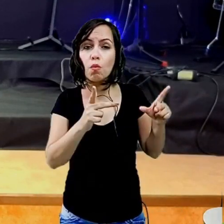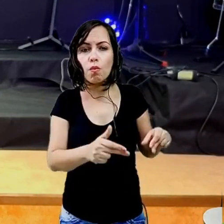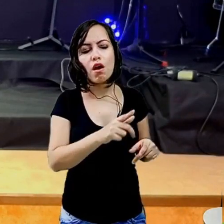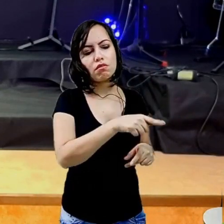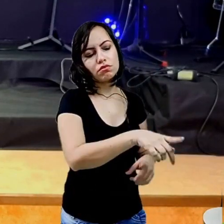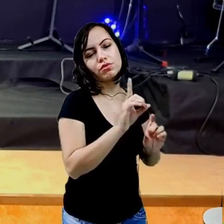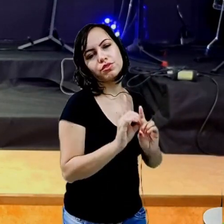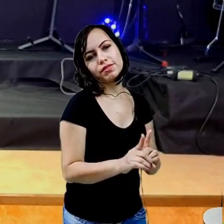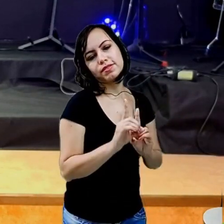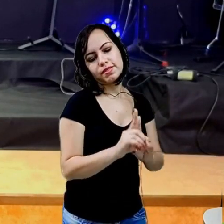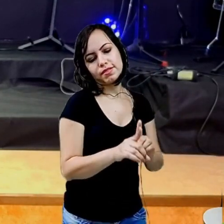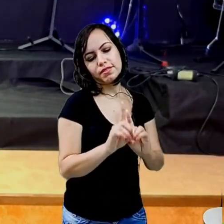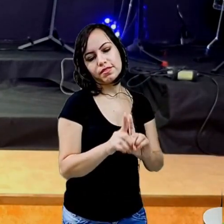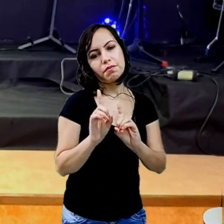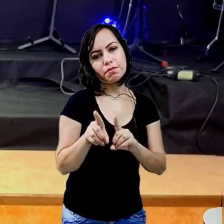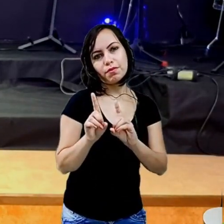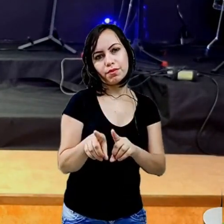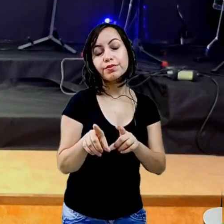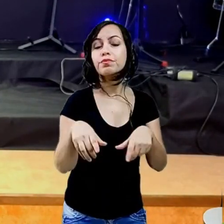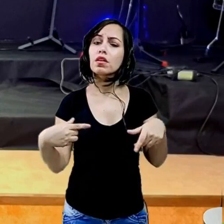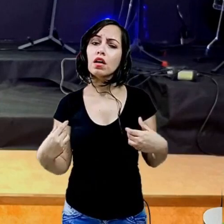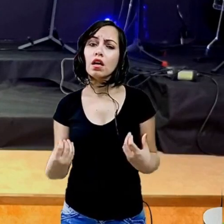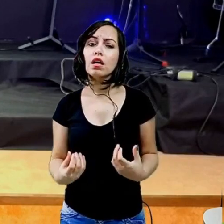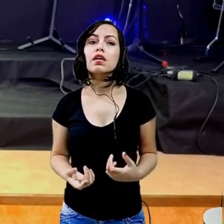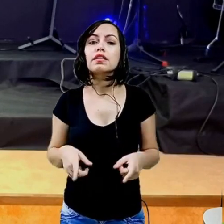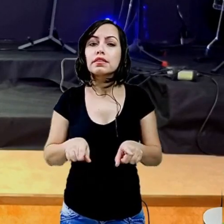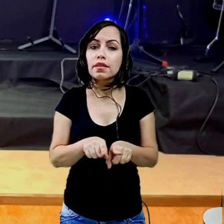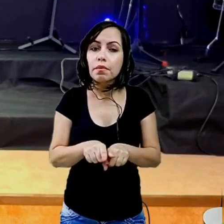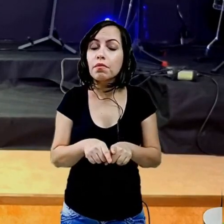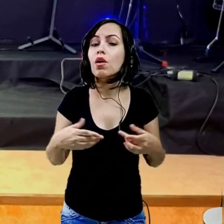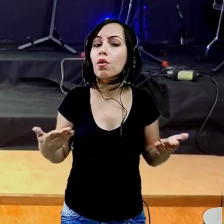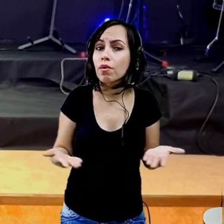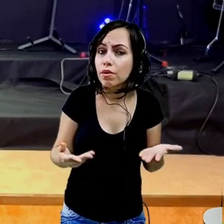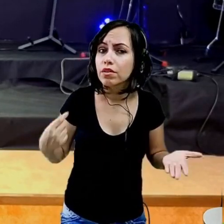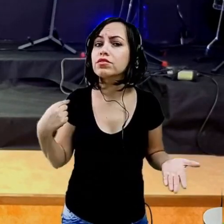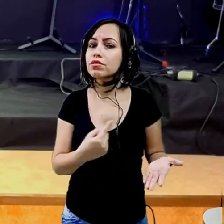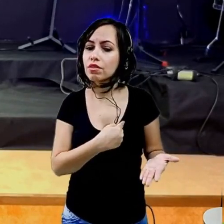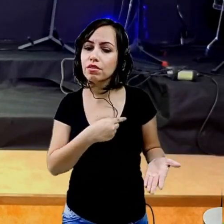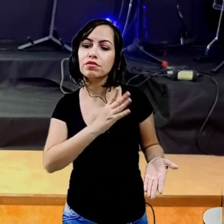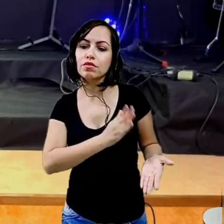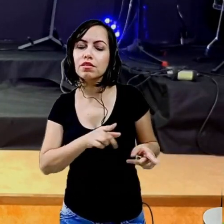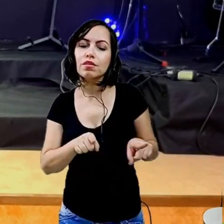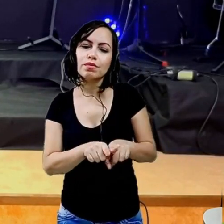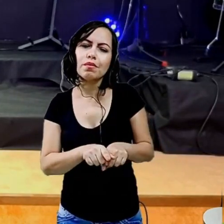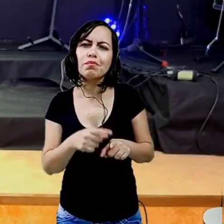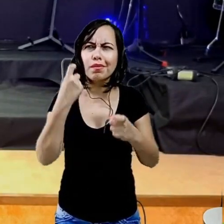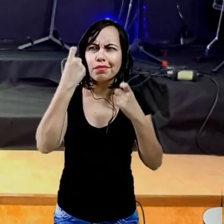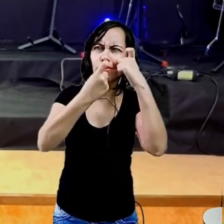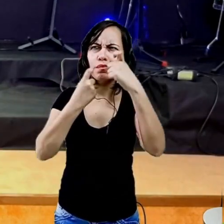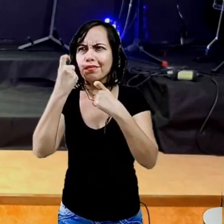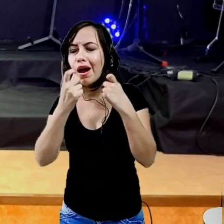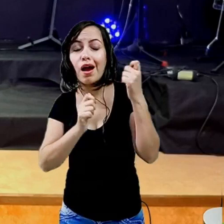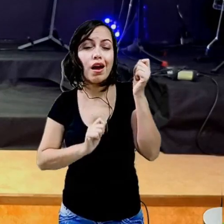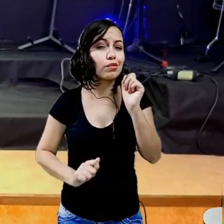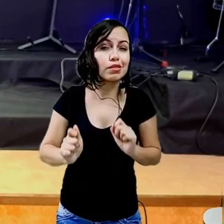encontrava os discípulos e como se encontra os nossos nos dias atuais, ou no dia